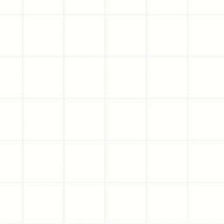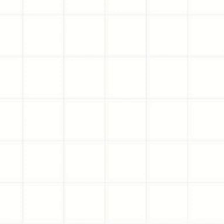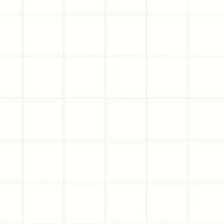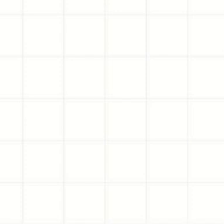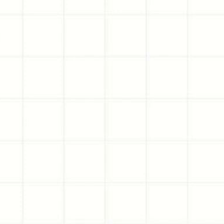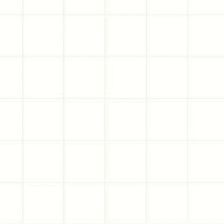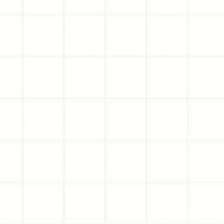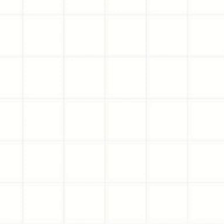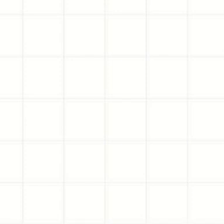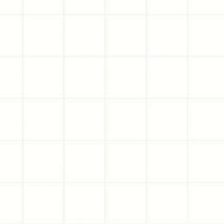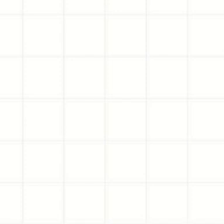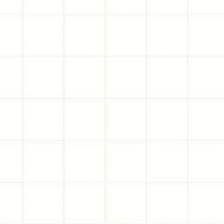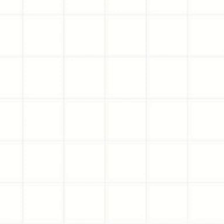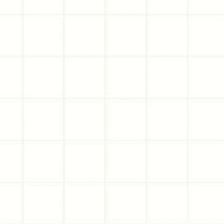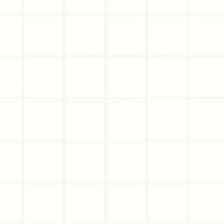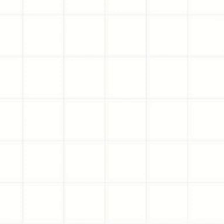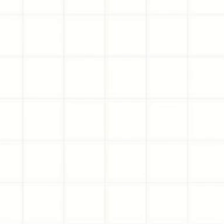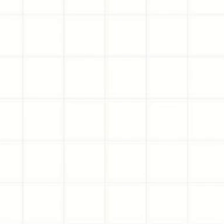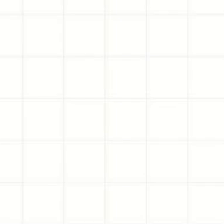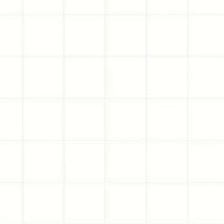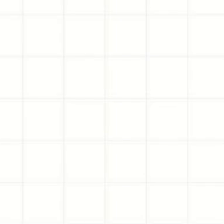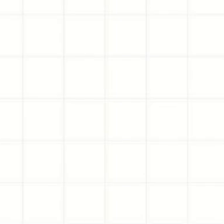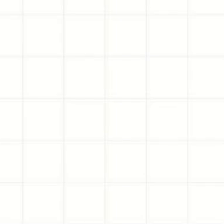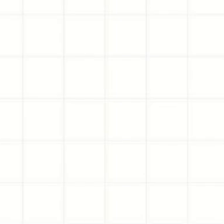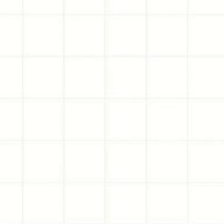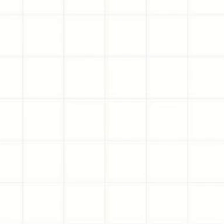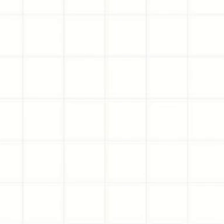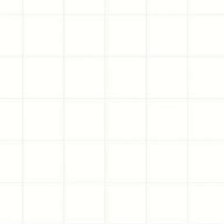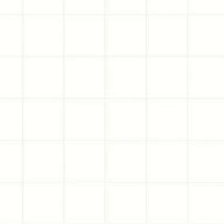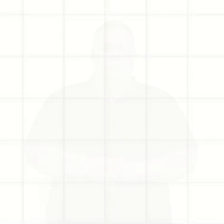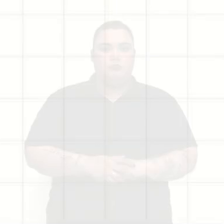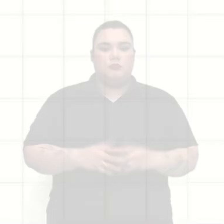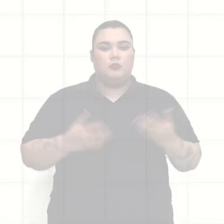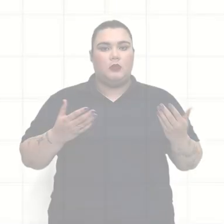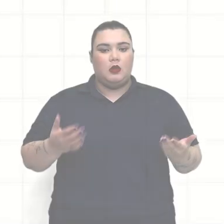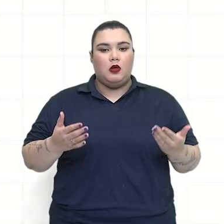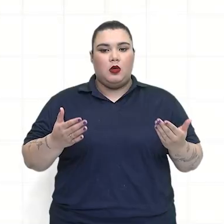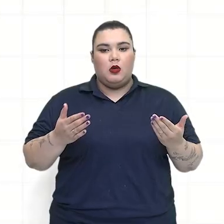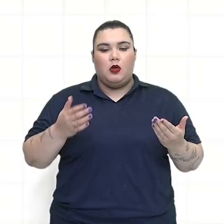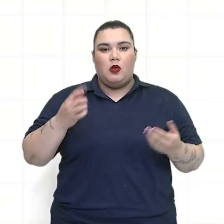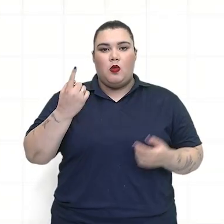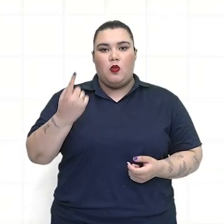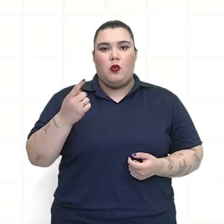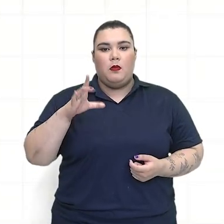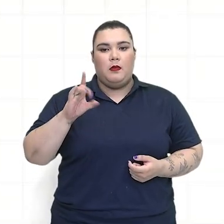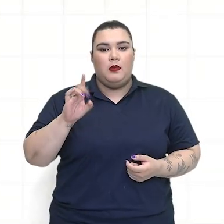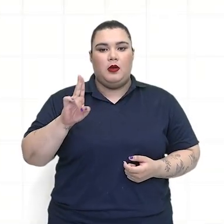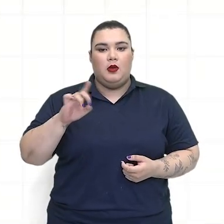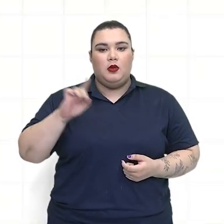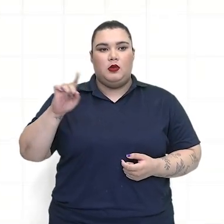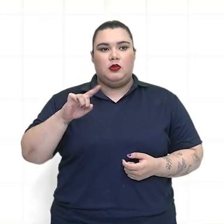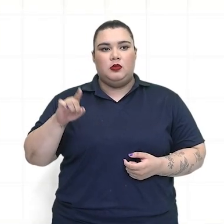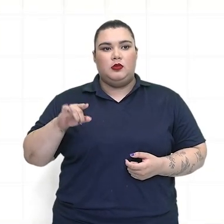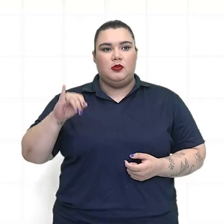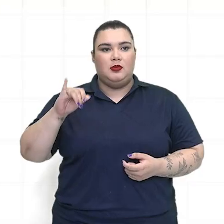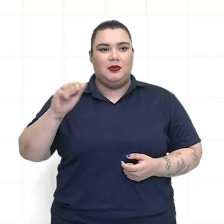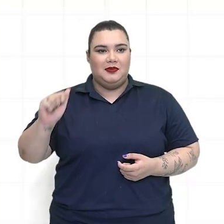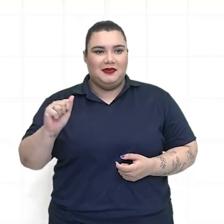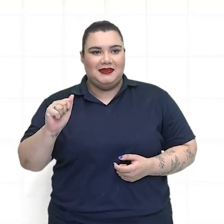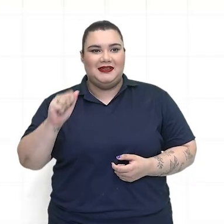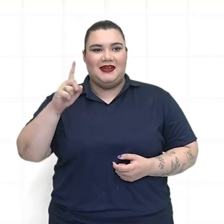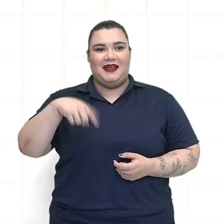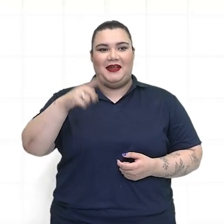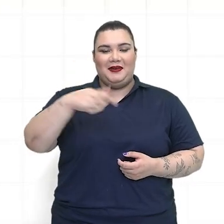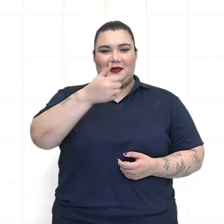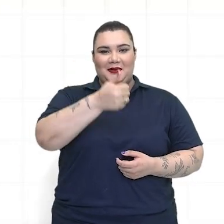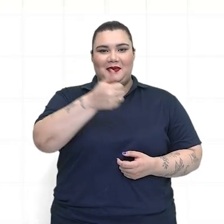gente vai multiplicar isso daqui por quanto? Quanto é que vale uma dúzia? Eu não estou lembrado. Ah, lembrei agora. Uma dúzia vale 12.